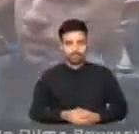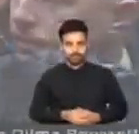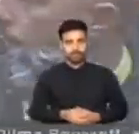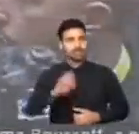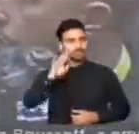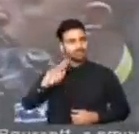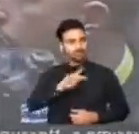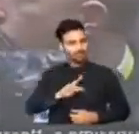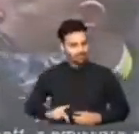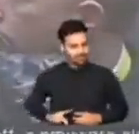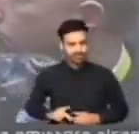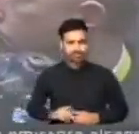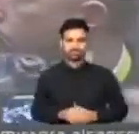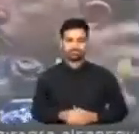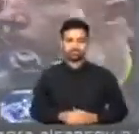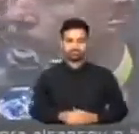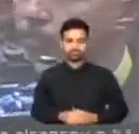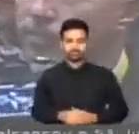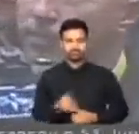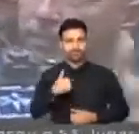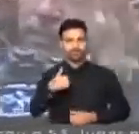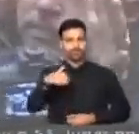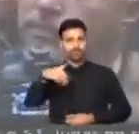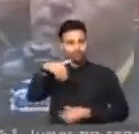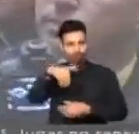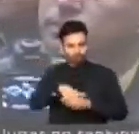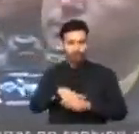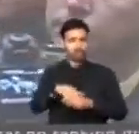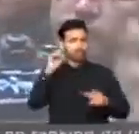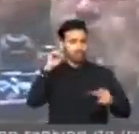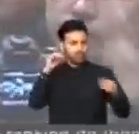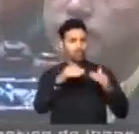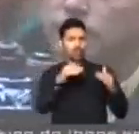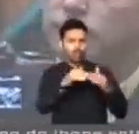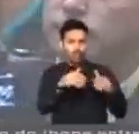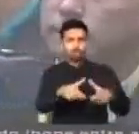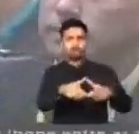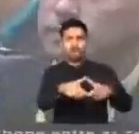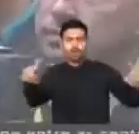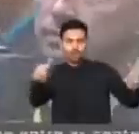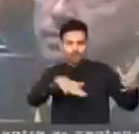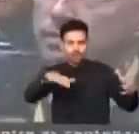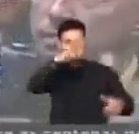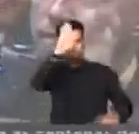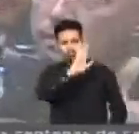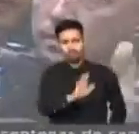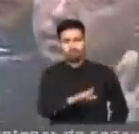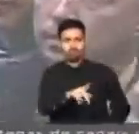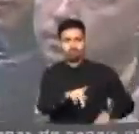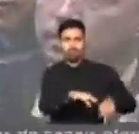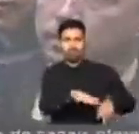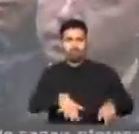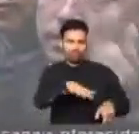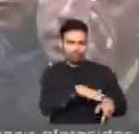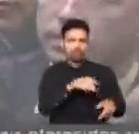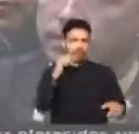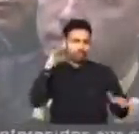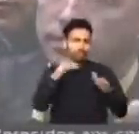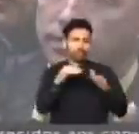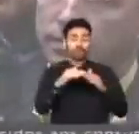Senhor presidente, eu voto com a maioria do povo brasileiro. Eu voto, senhor presidente,